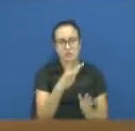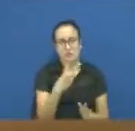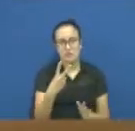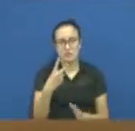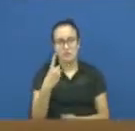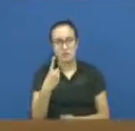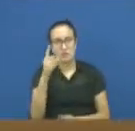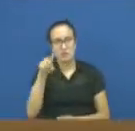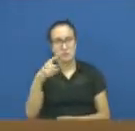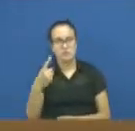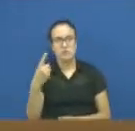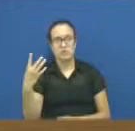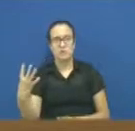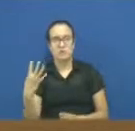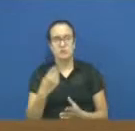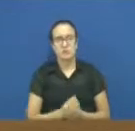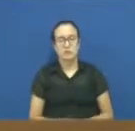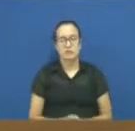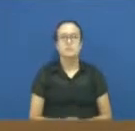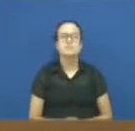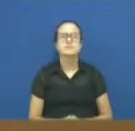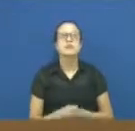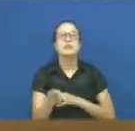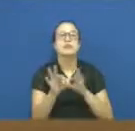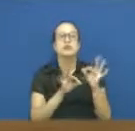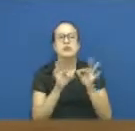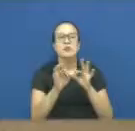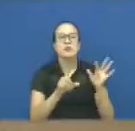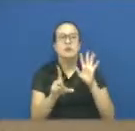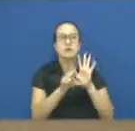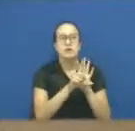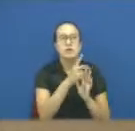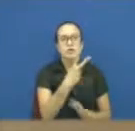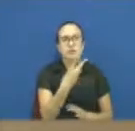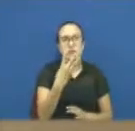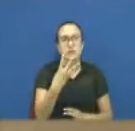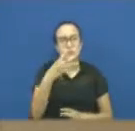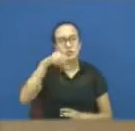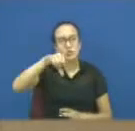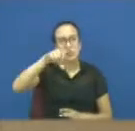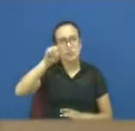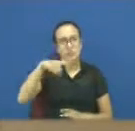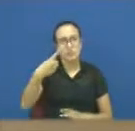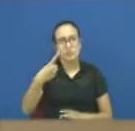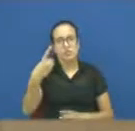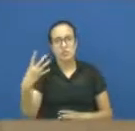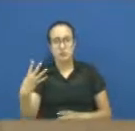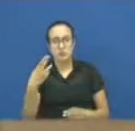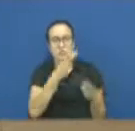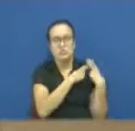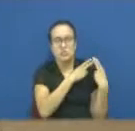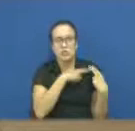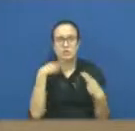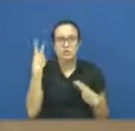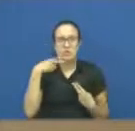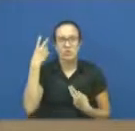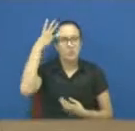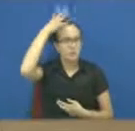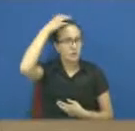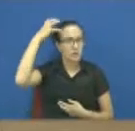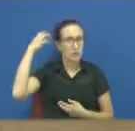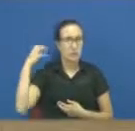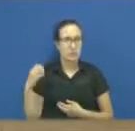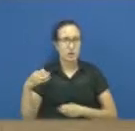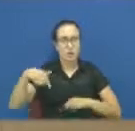de 2014. Item 10º da pauta, projeto de lei 249 de 2014, de autoria da vereadora